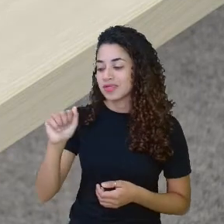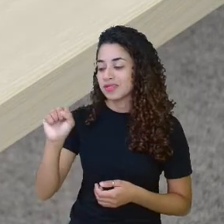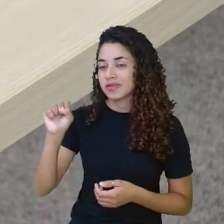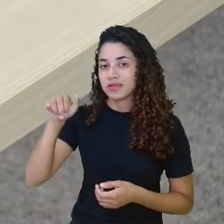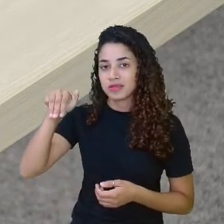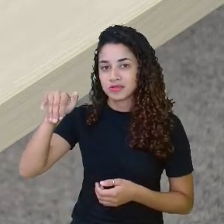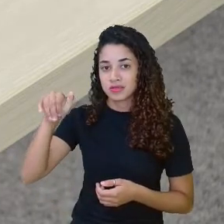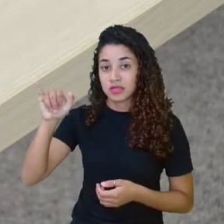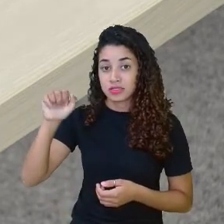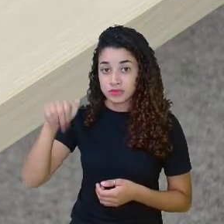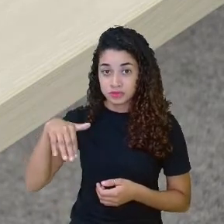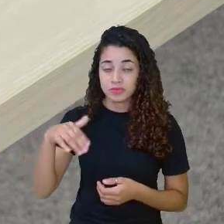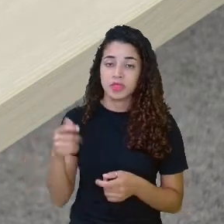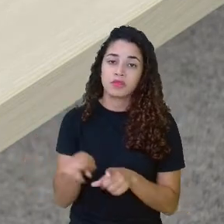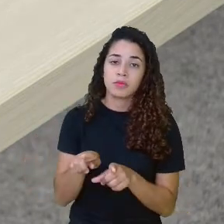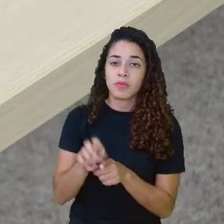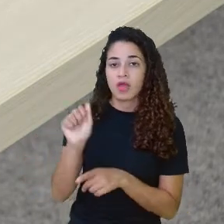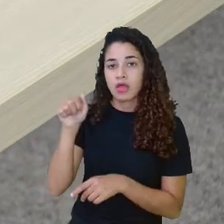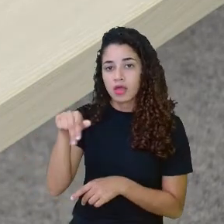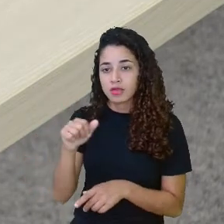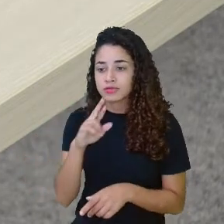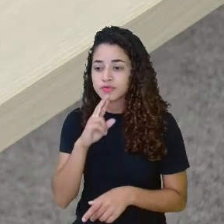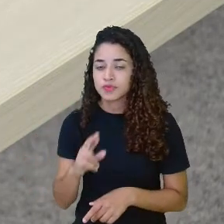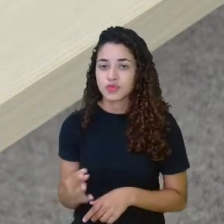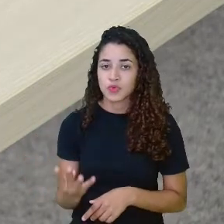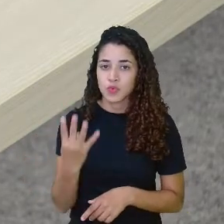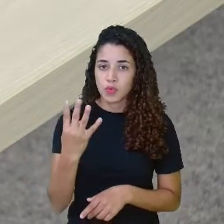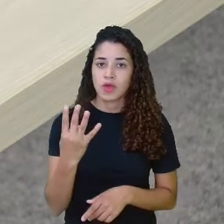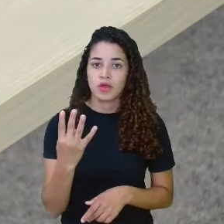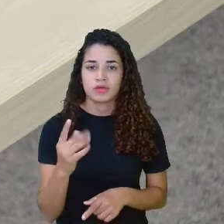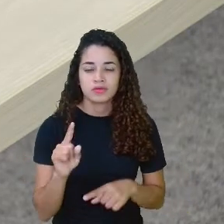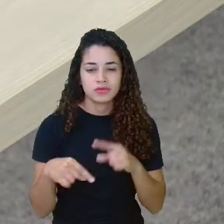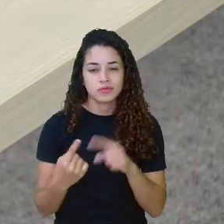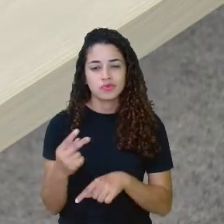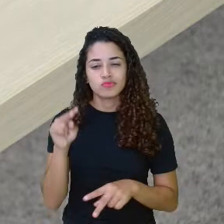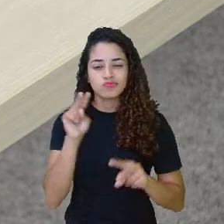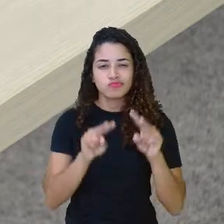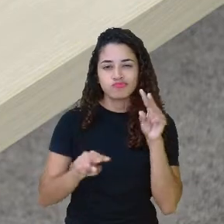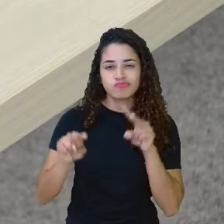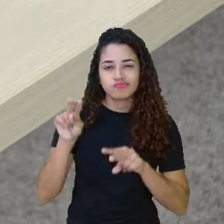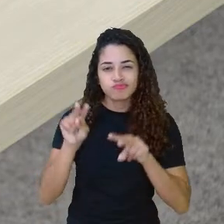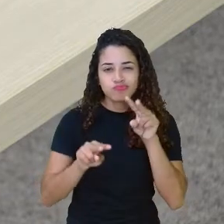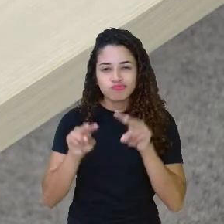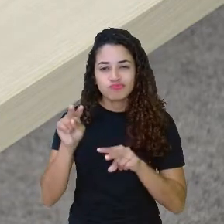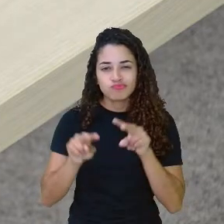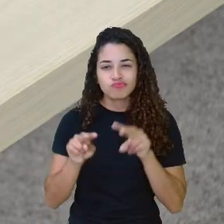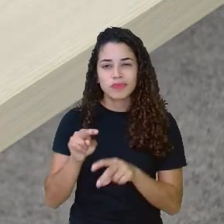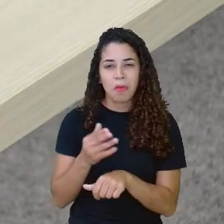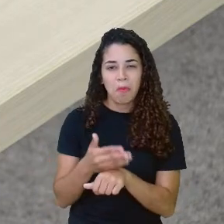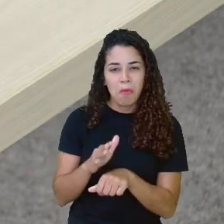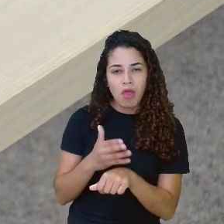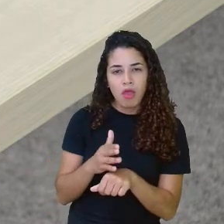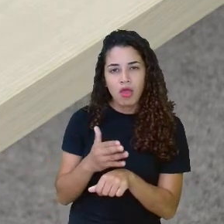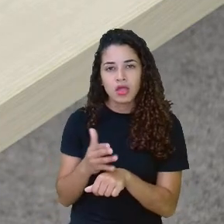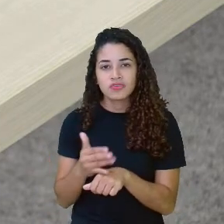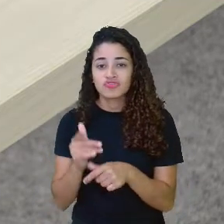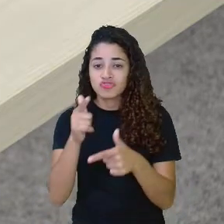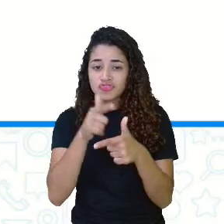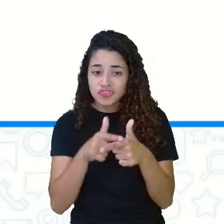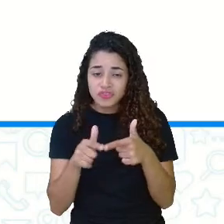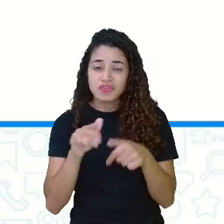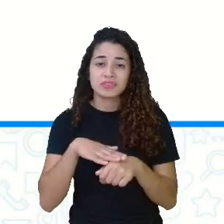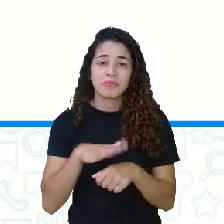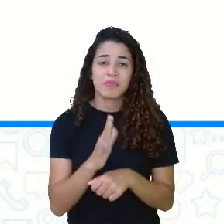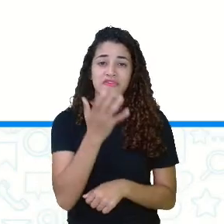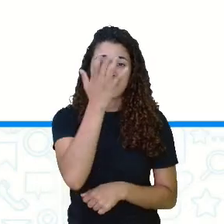Ana, elas colocaram aqui 4, pois começaram a observar de forma prática, né, a divisão, que fica muito